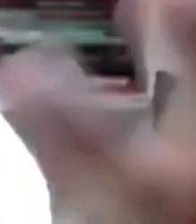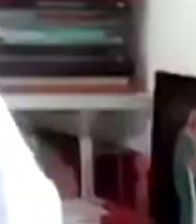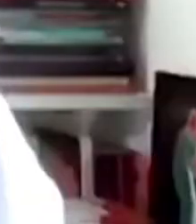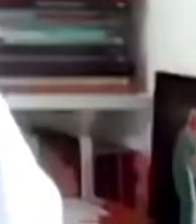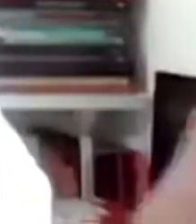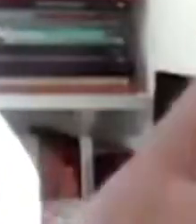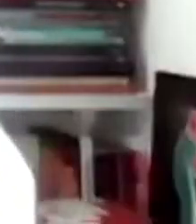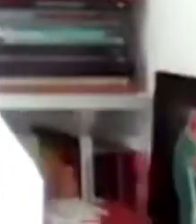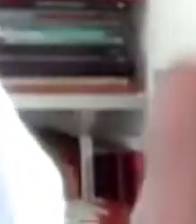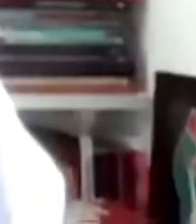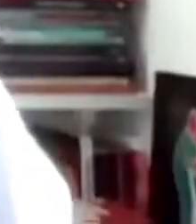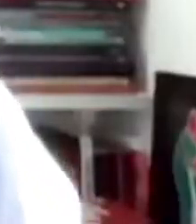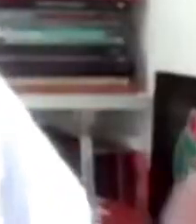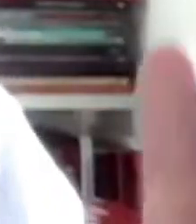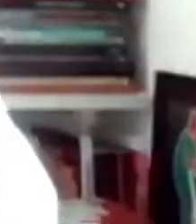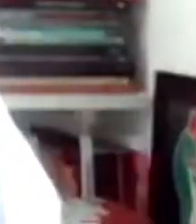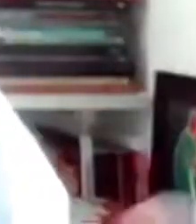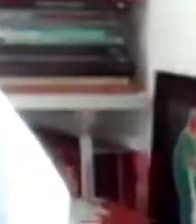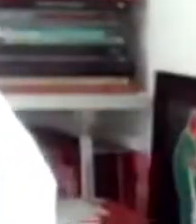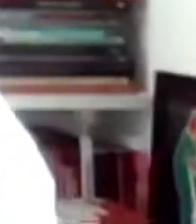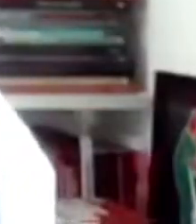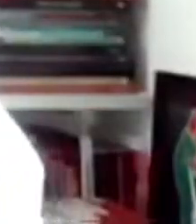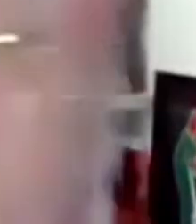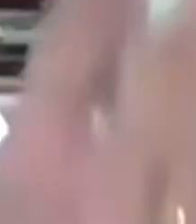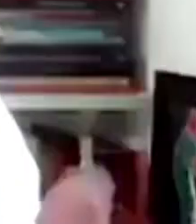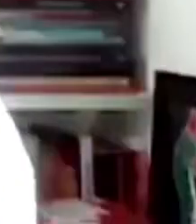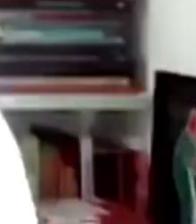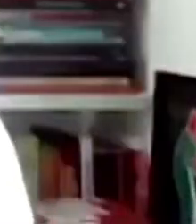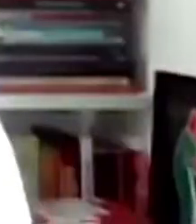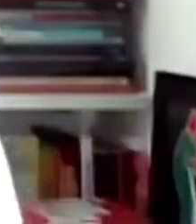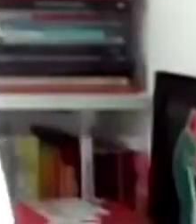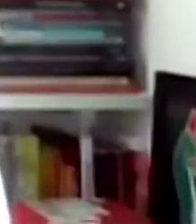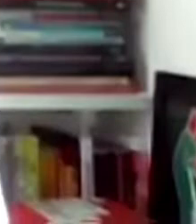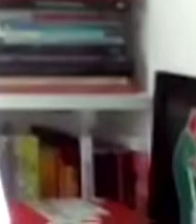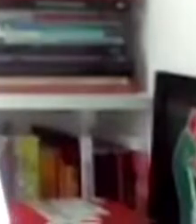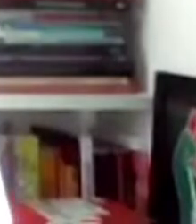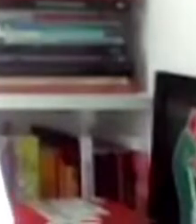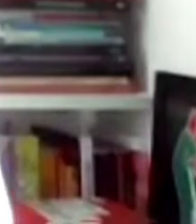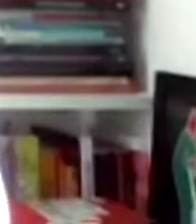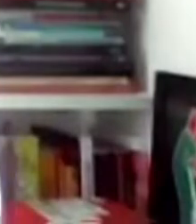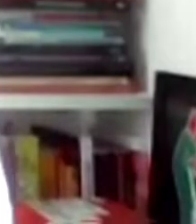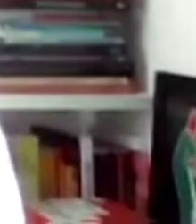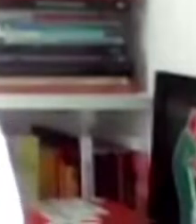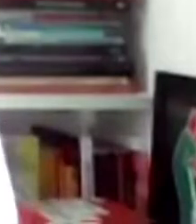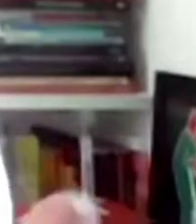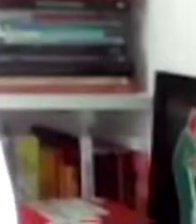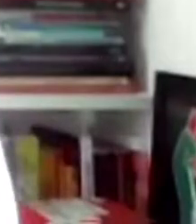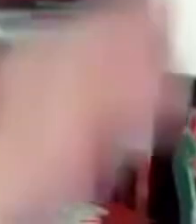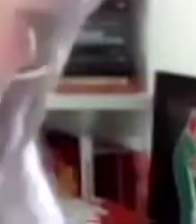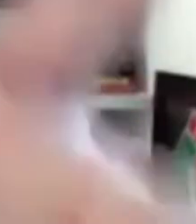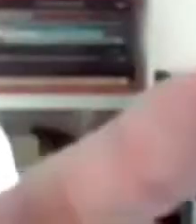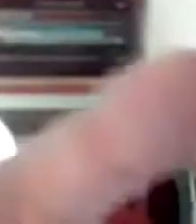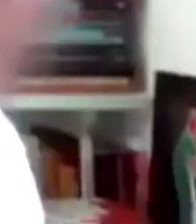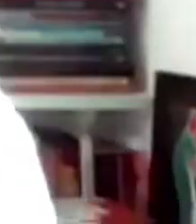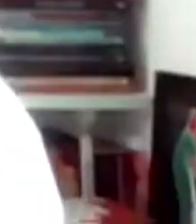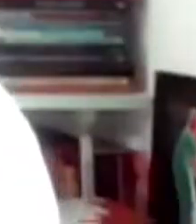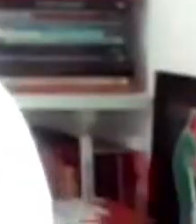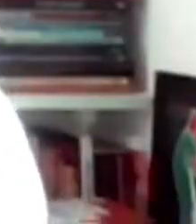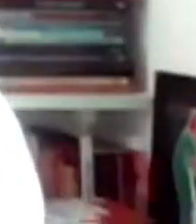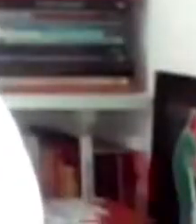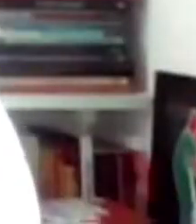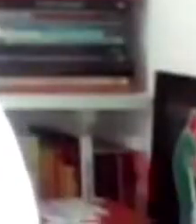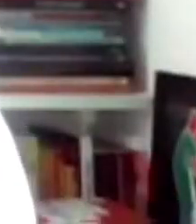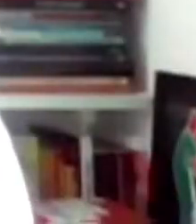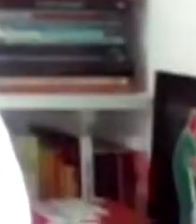essa ajudam pelo debate e dá oportunidade de a gente ajudar a desmistificar uma série de questões jurídicas, para dizer que tem o suporte justamente para